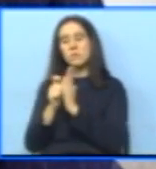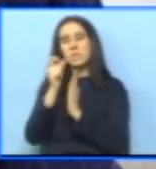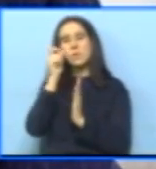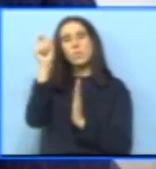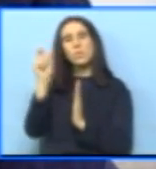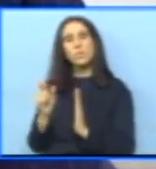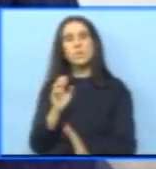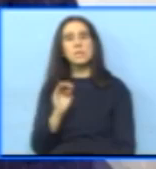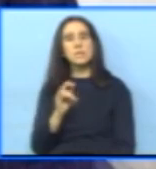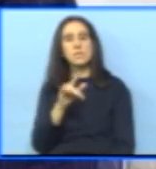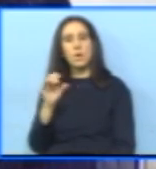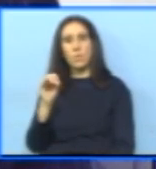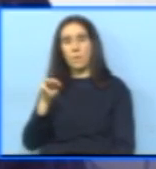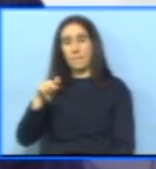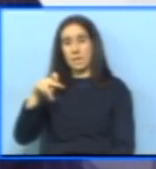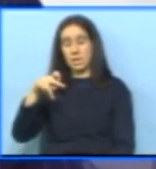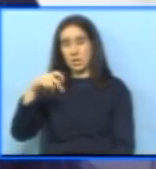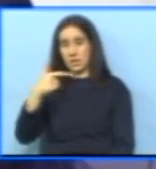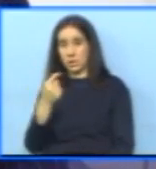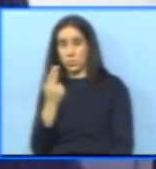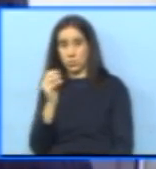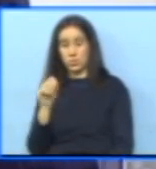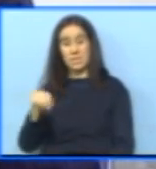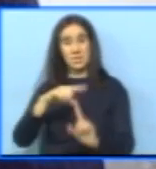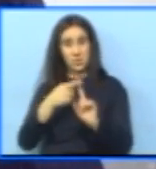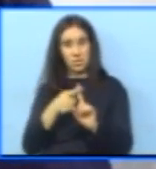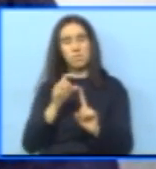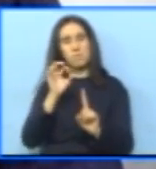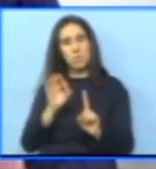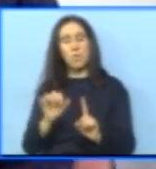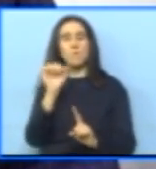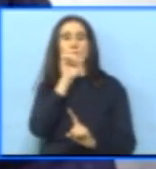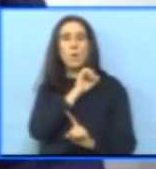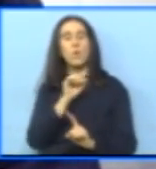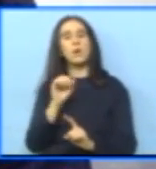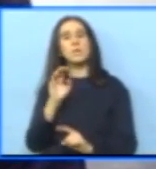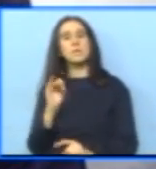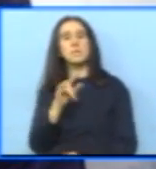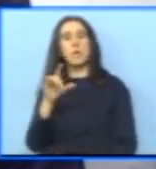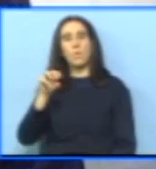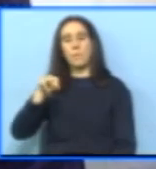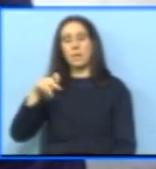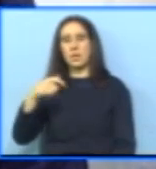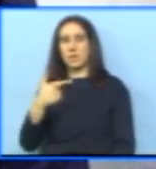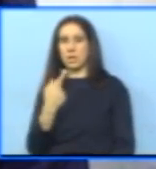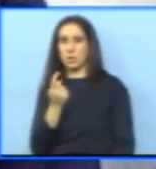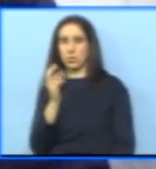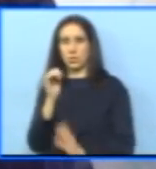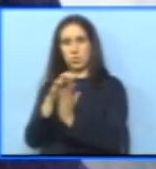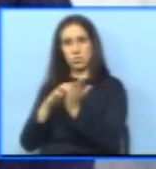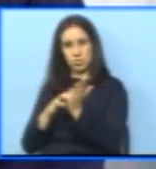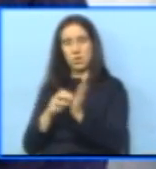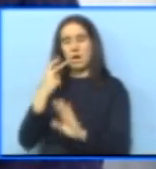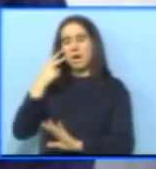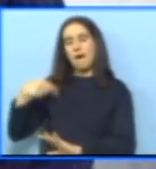ano é exatamente o Evangelho de São Mateus, que é aquele que nos vai acompanhar nos tempos comuns na